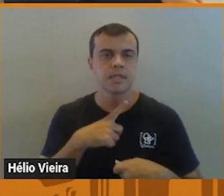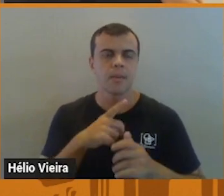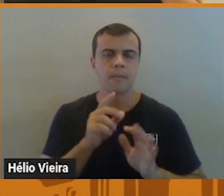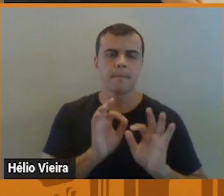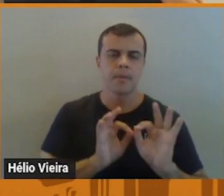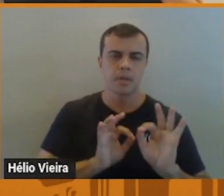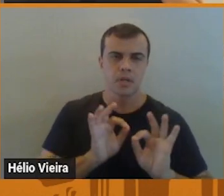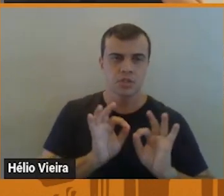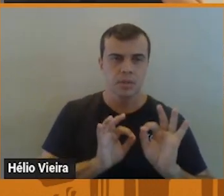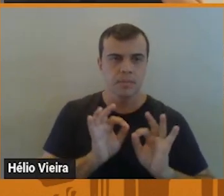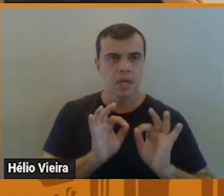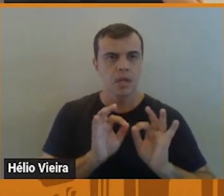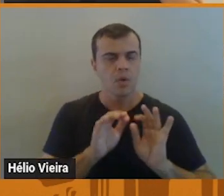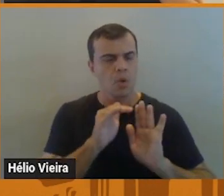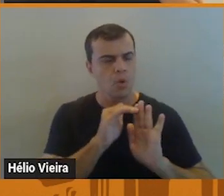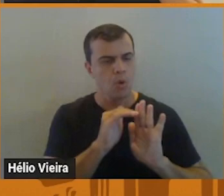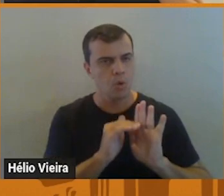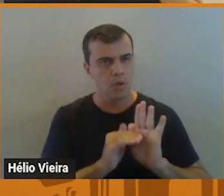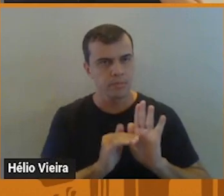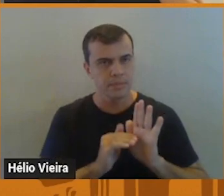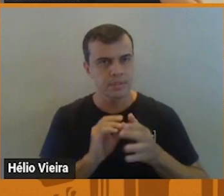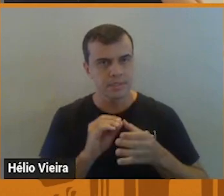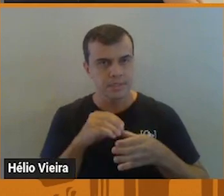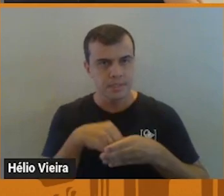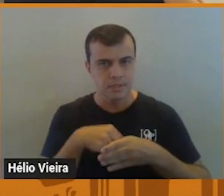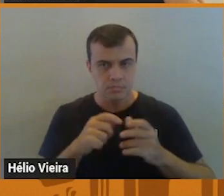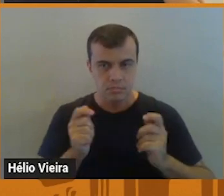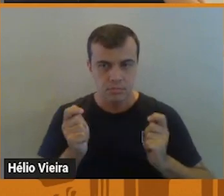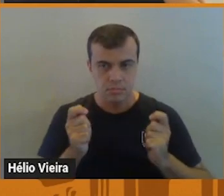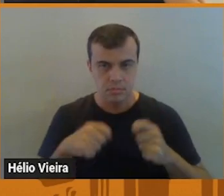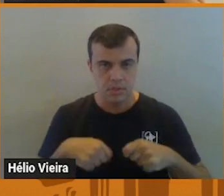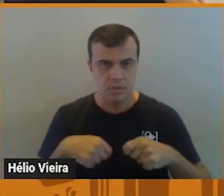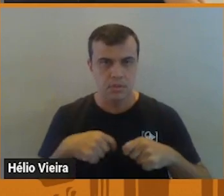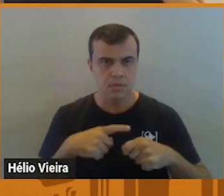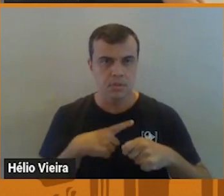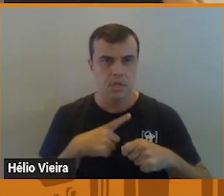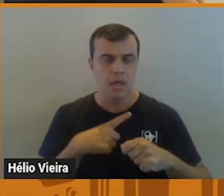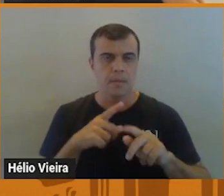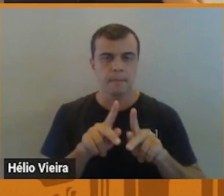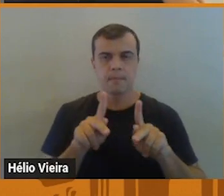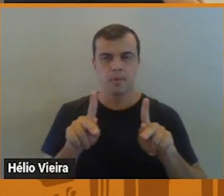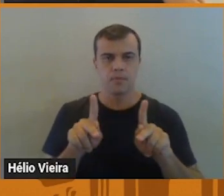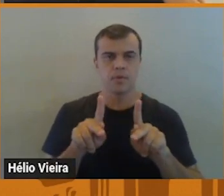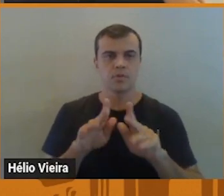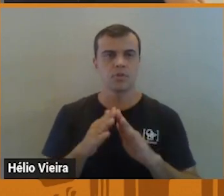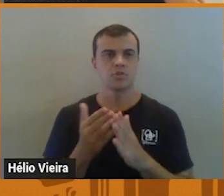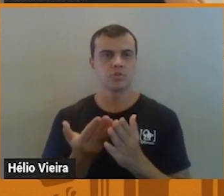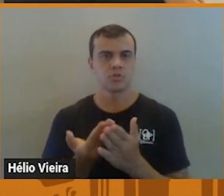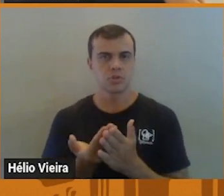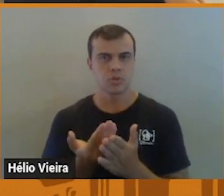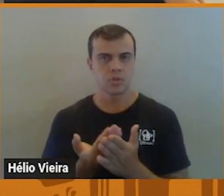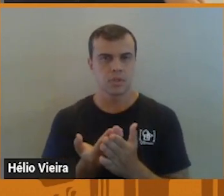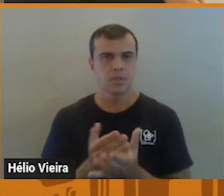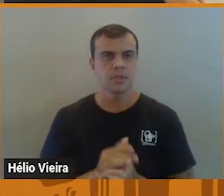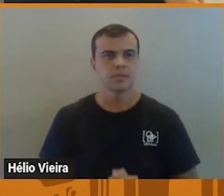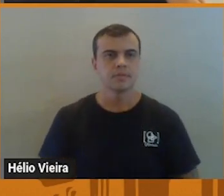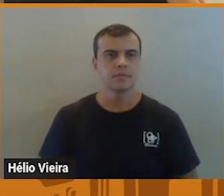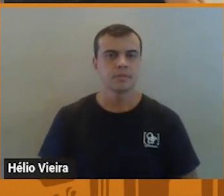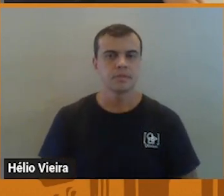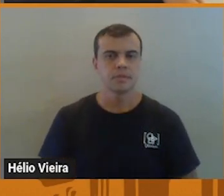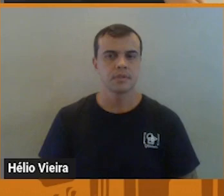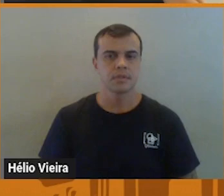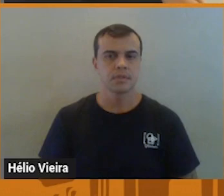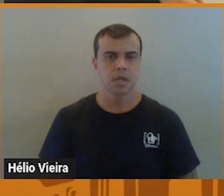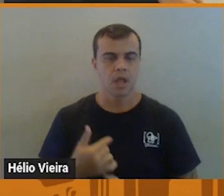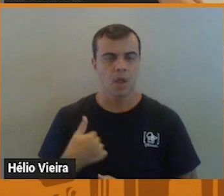planejamento mesmo de cronograma dentro, né, das possibilidades dos professores e da escola, e que